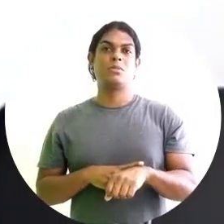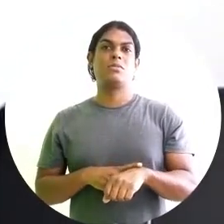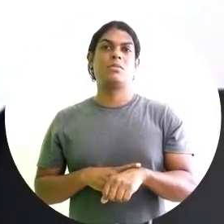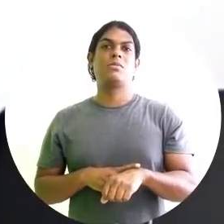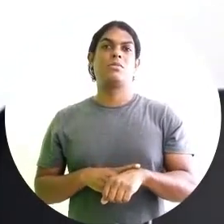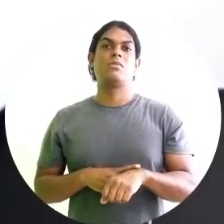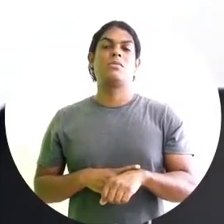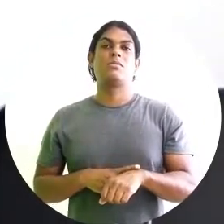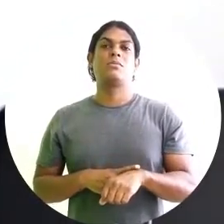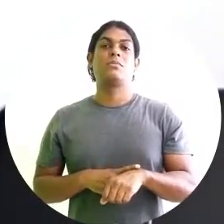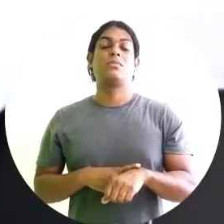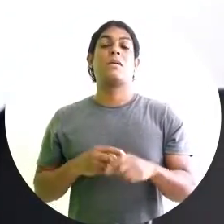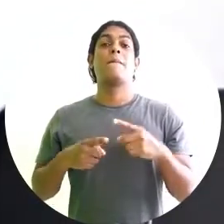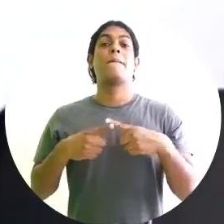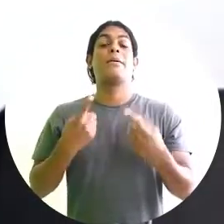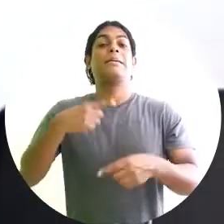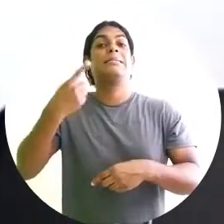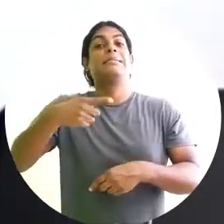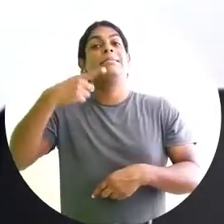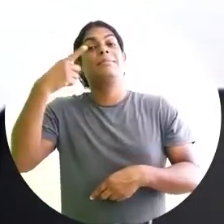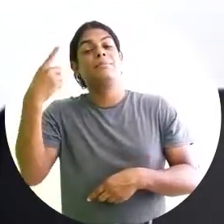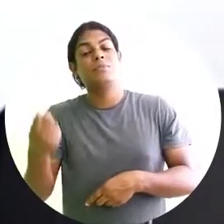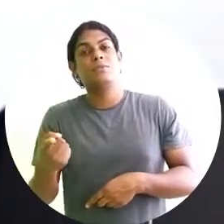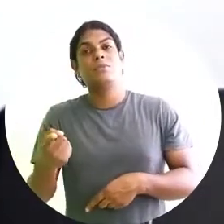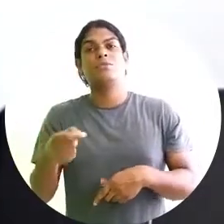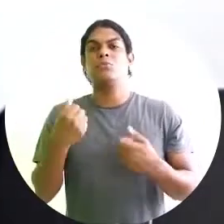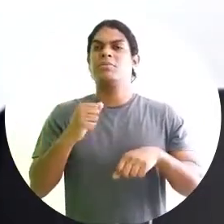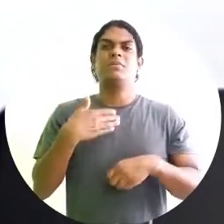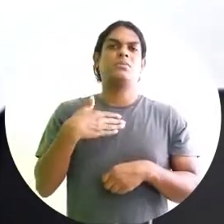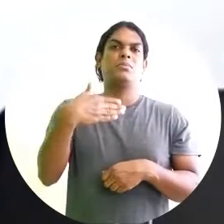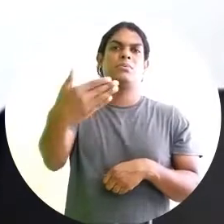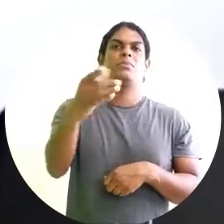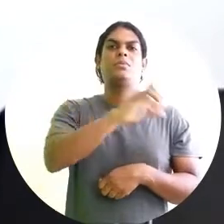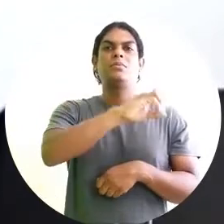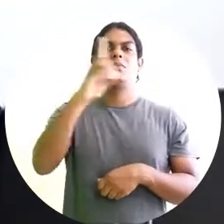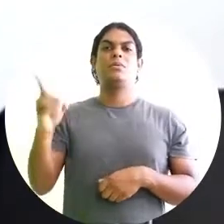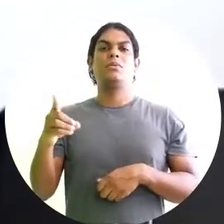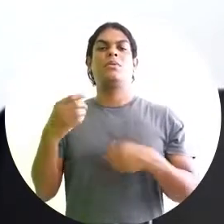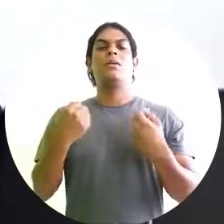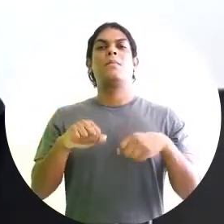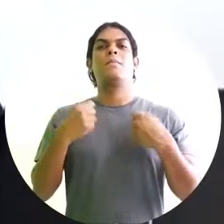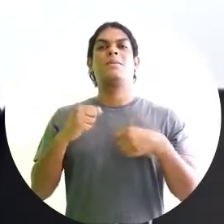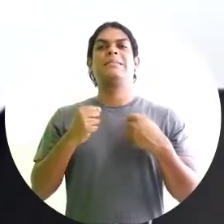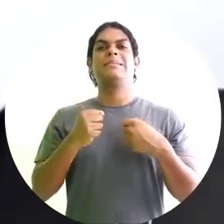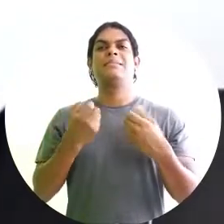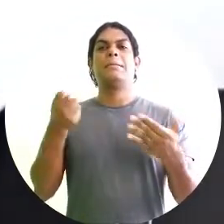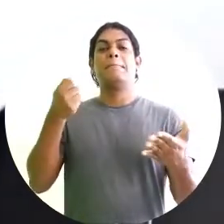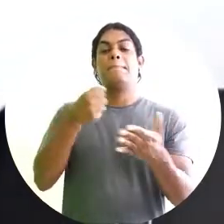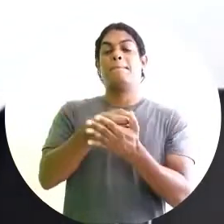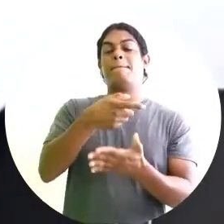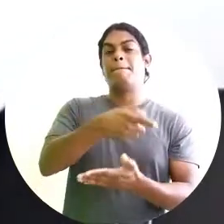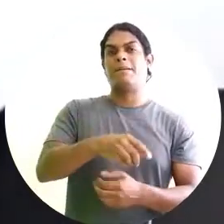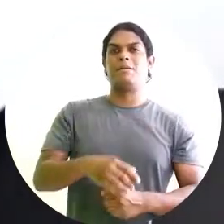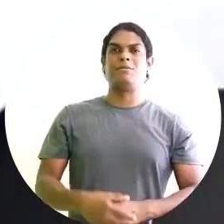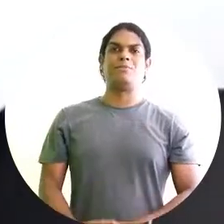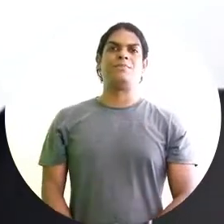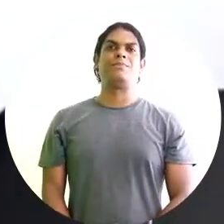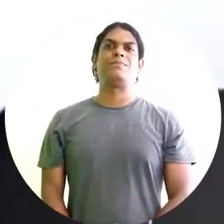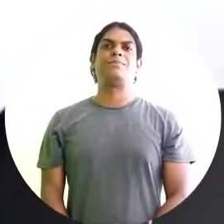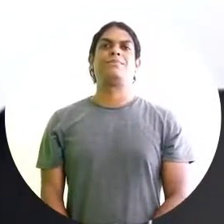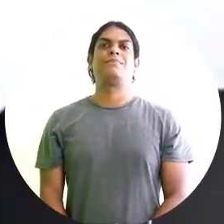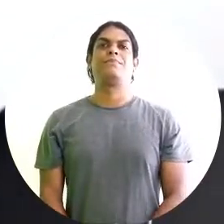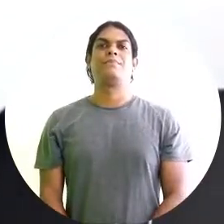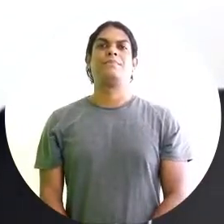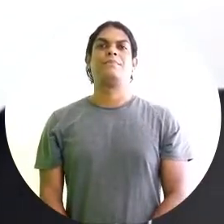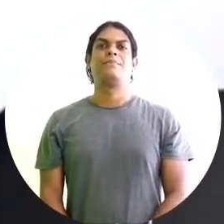punição da hora extra. Mas logo depois, não precisa ser no dia seguinte, mas depois tem que haver a compensação durante a semana, ou seja,